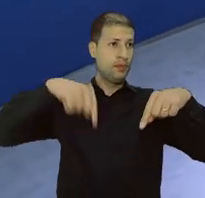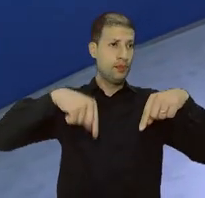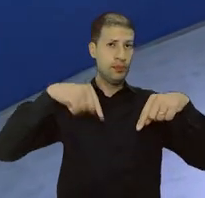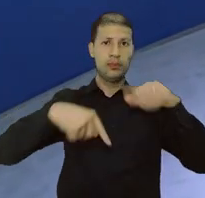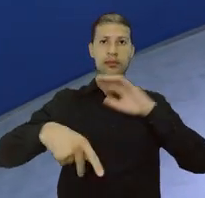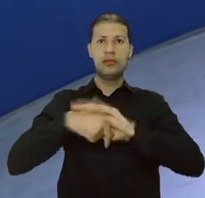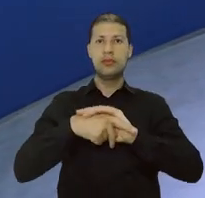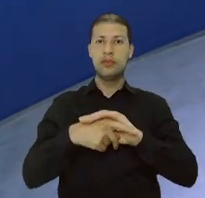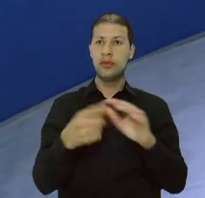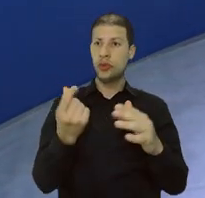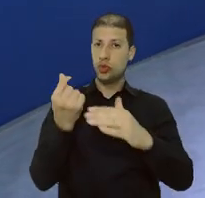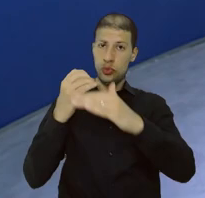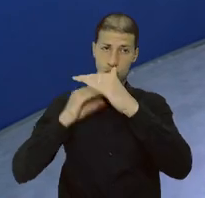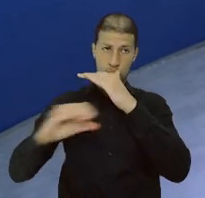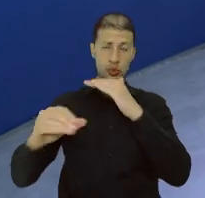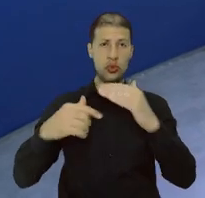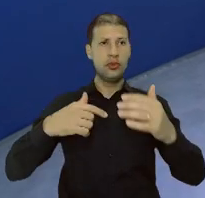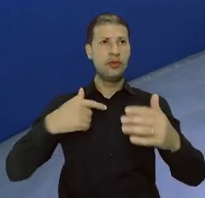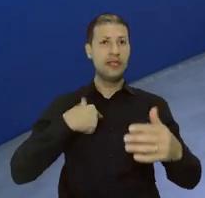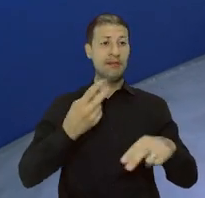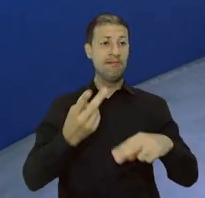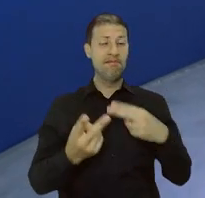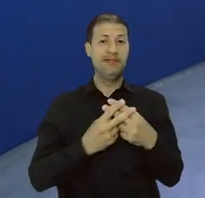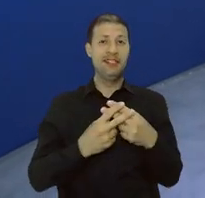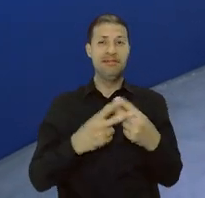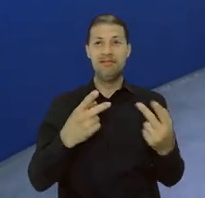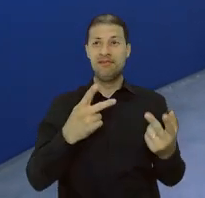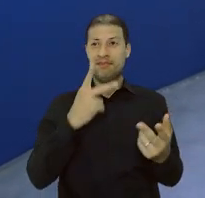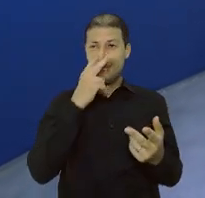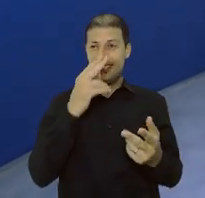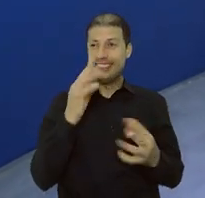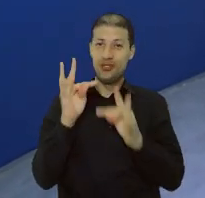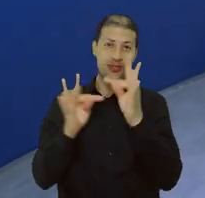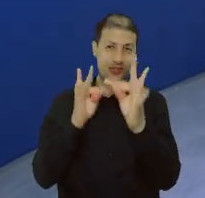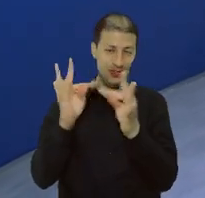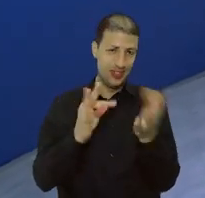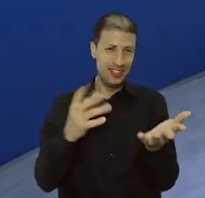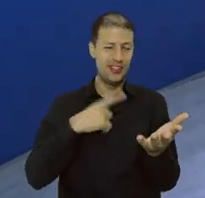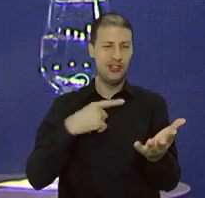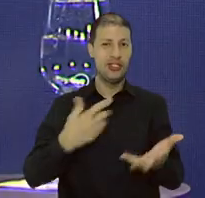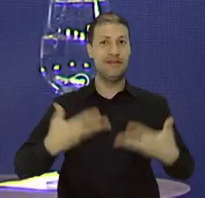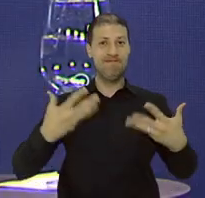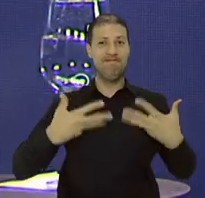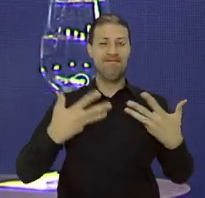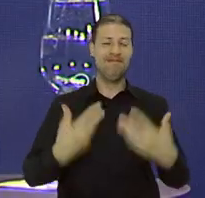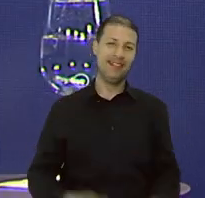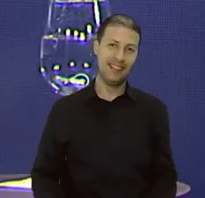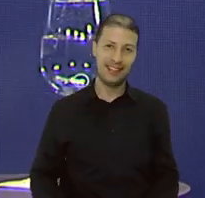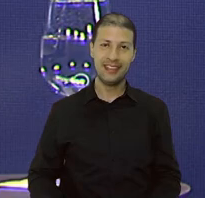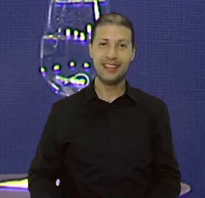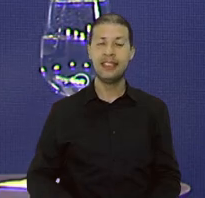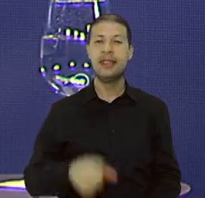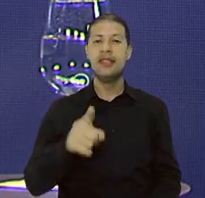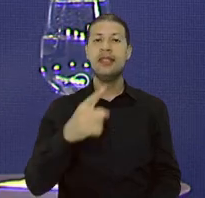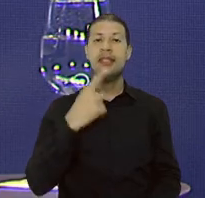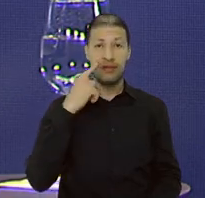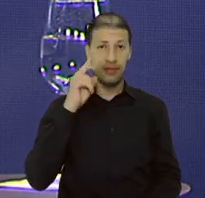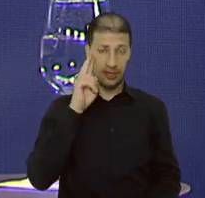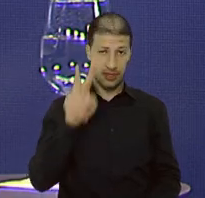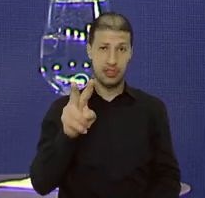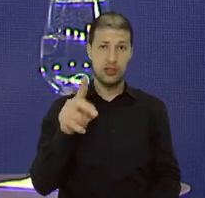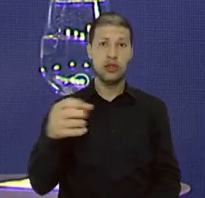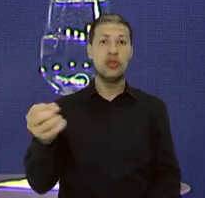investimento né que a gente fica aqui preso na parte de tecnologia a gente se anima você pelo que você tá vendo desses